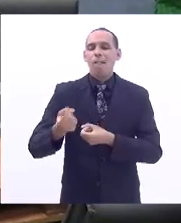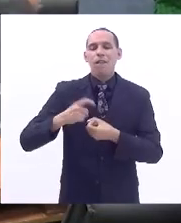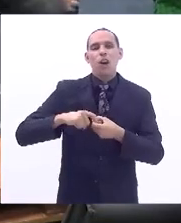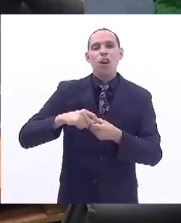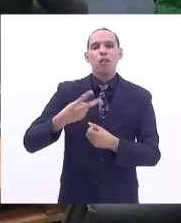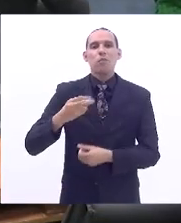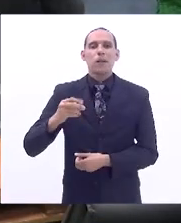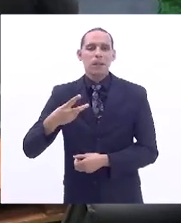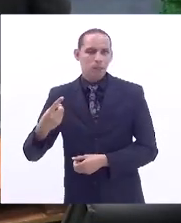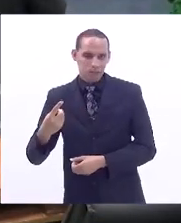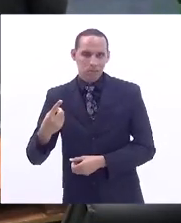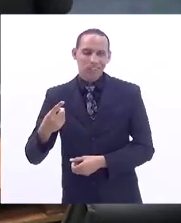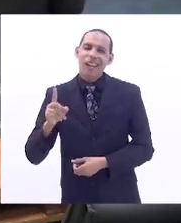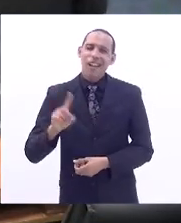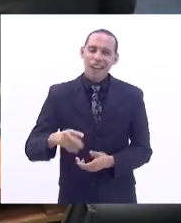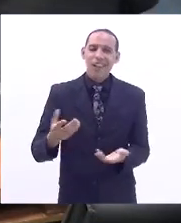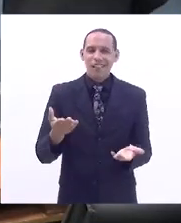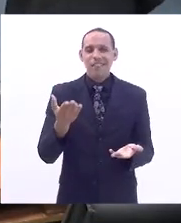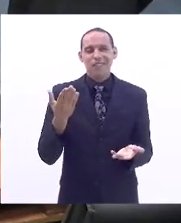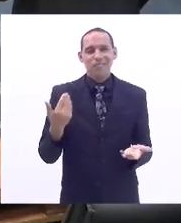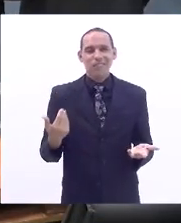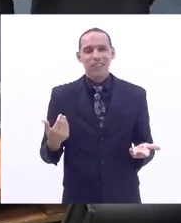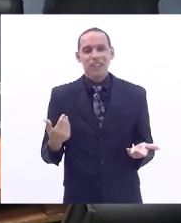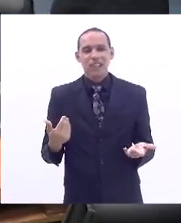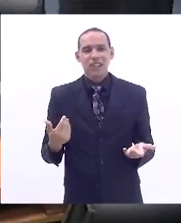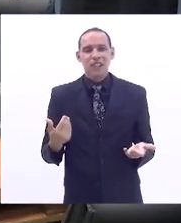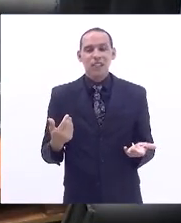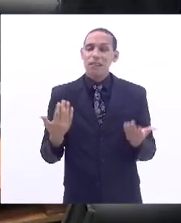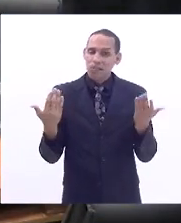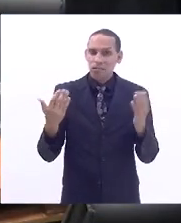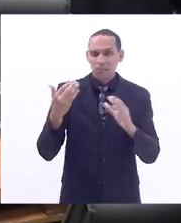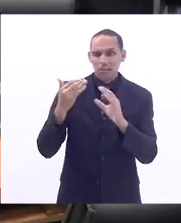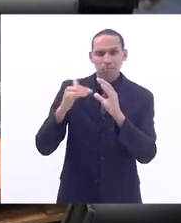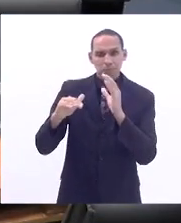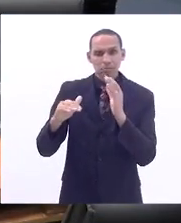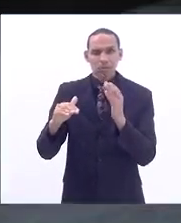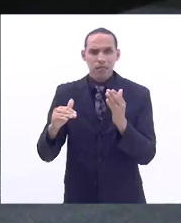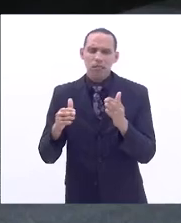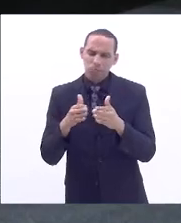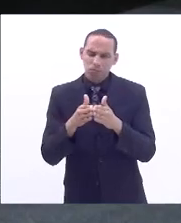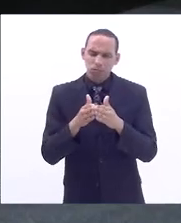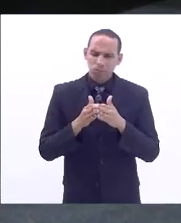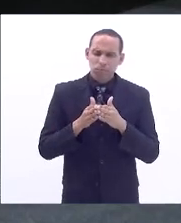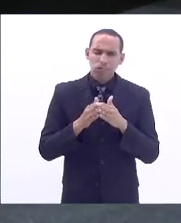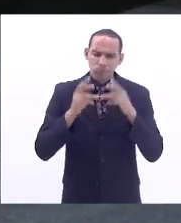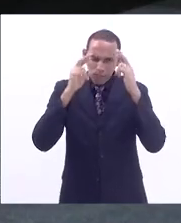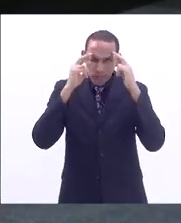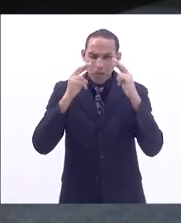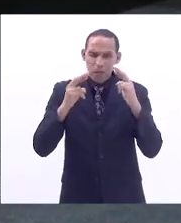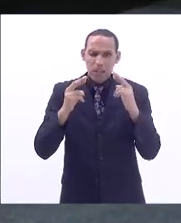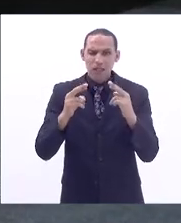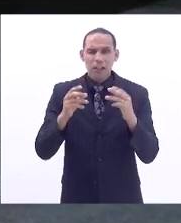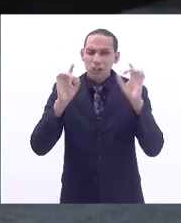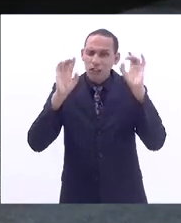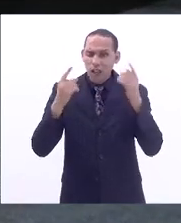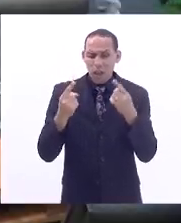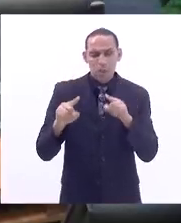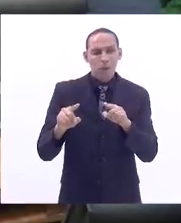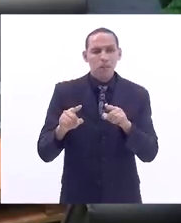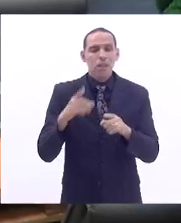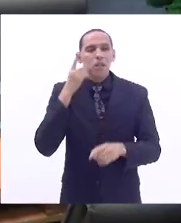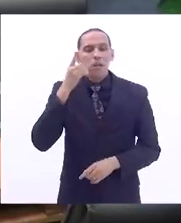então é esse é o meu povo mesmo por essa razão encaminhar com toda a venda e Respeito o contrário destaque